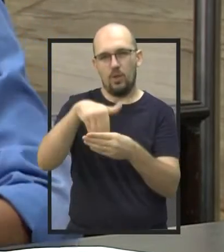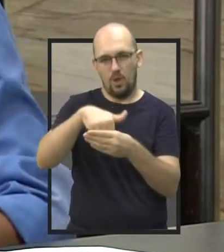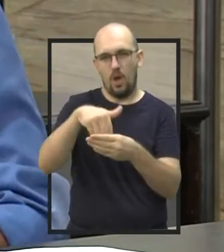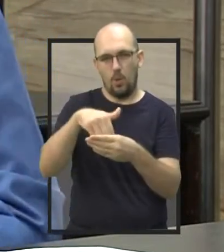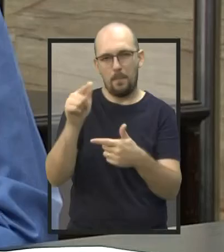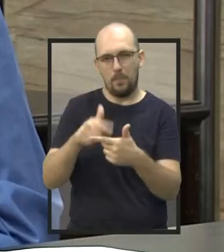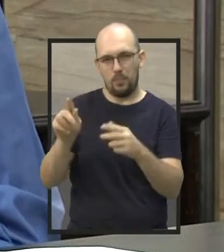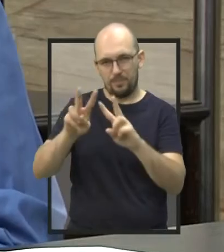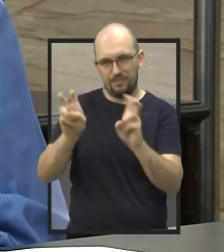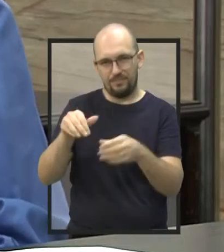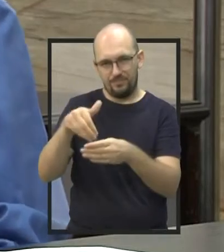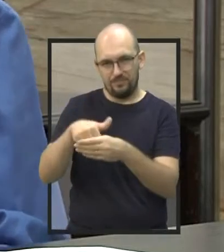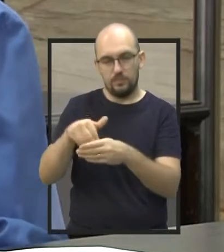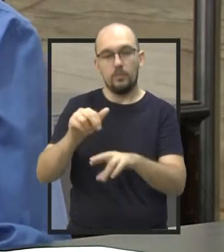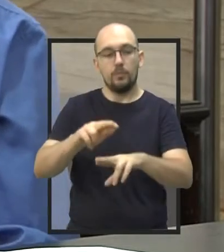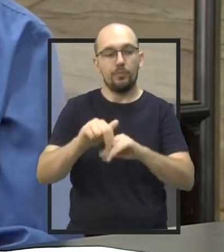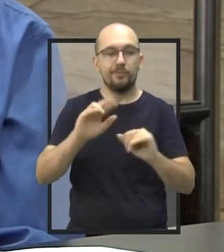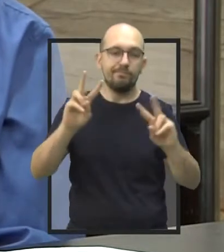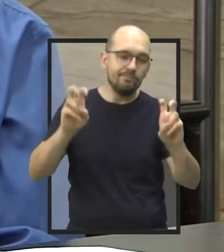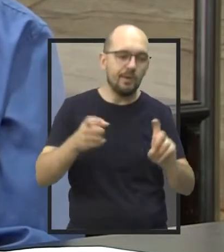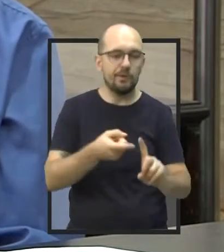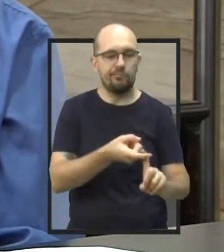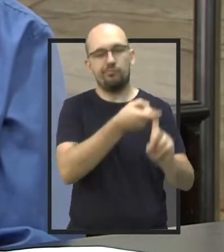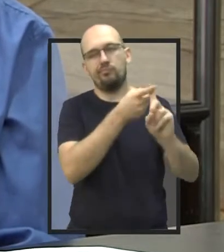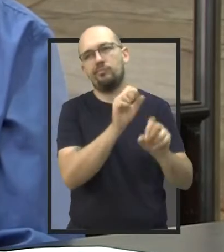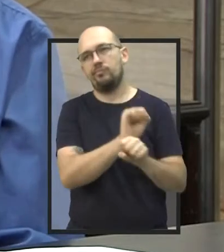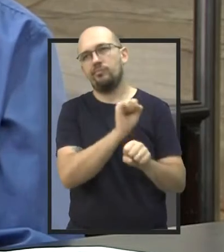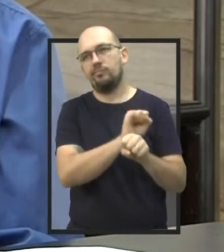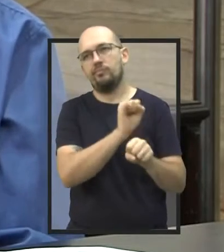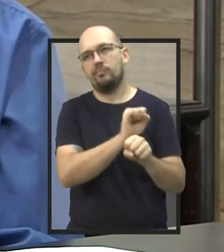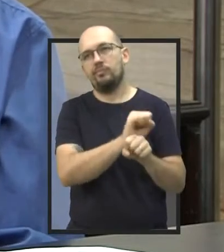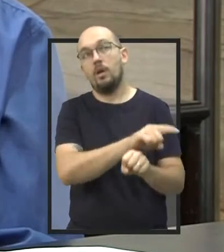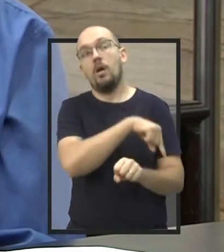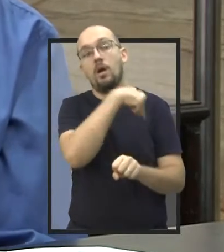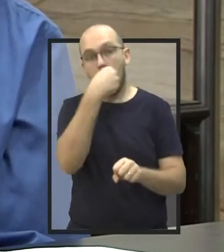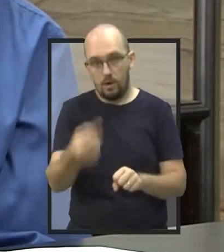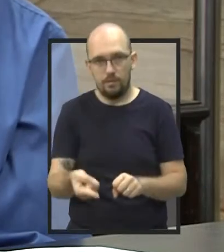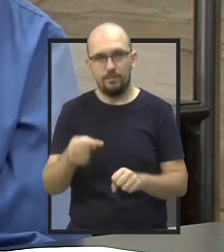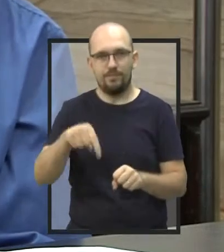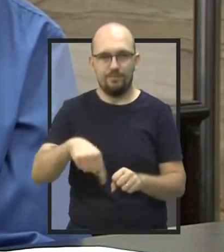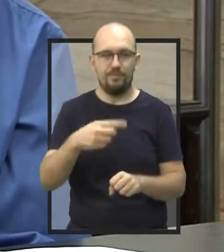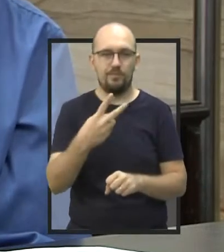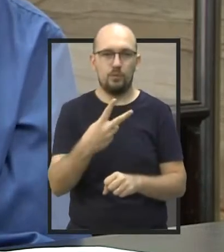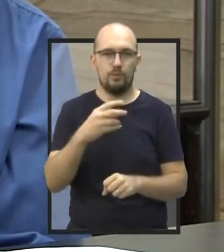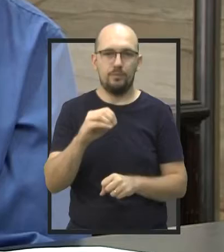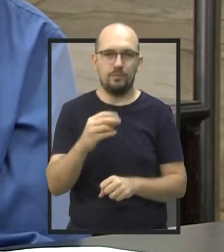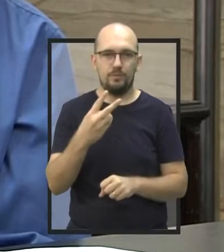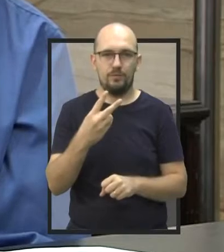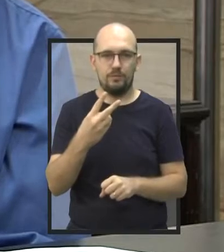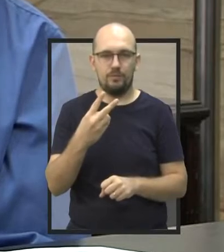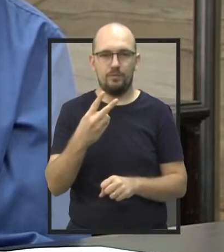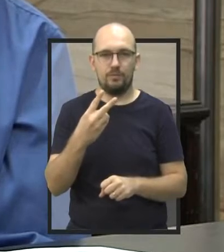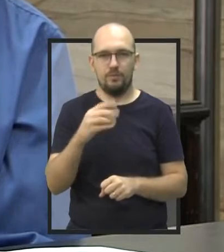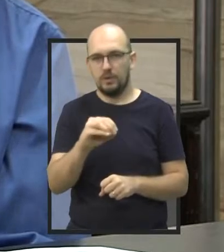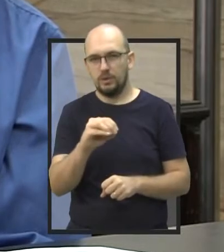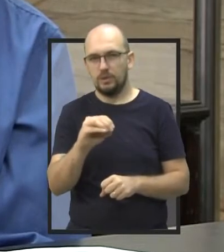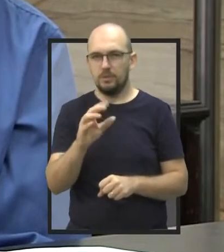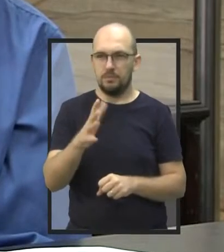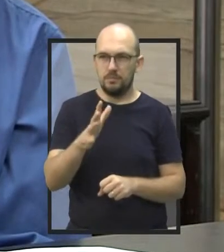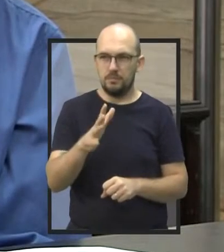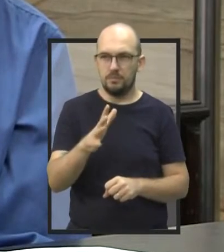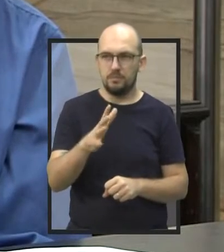dizer assim. Ficou-se para a próxima administração. Em 2020, em meados